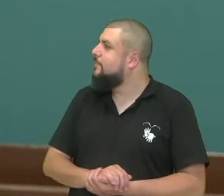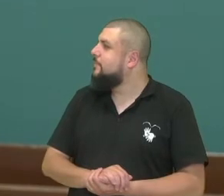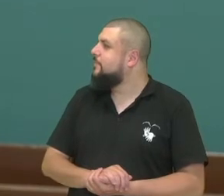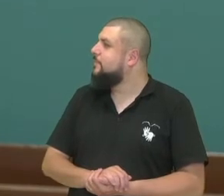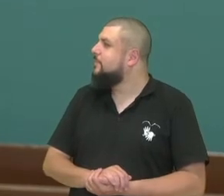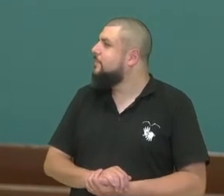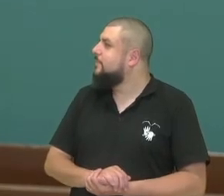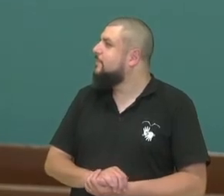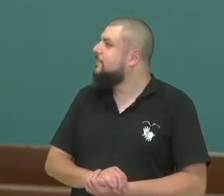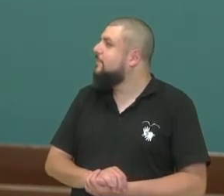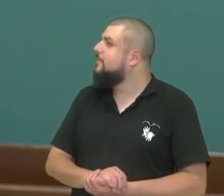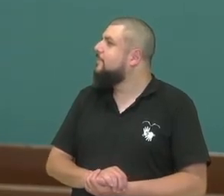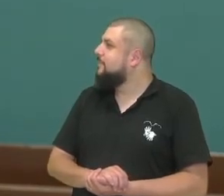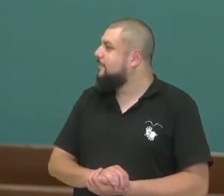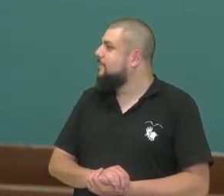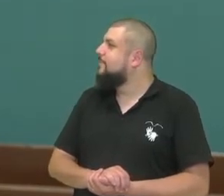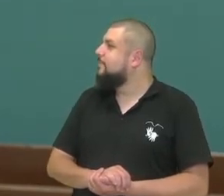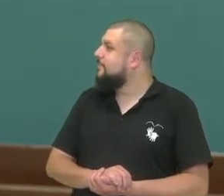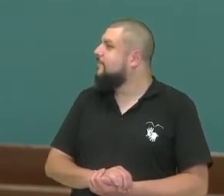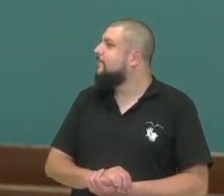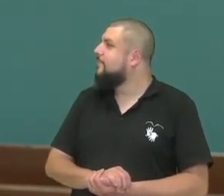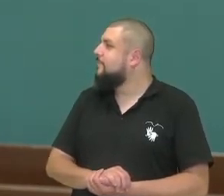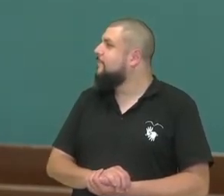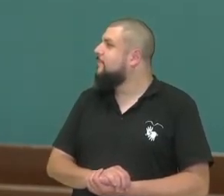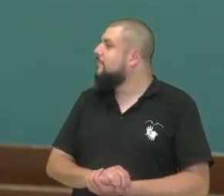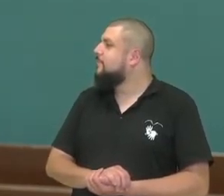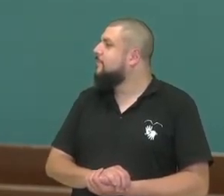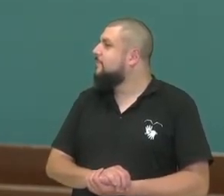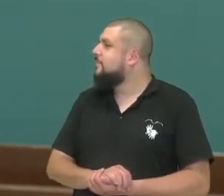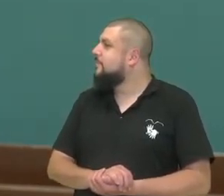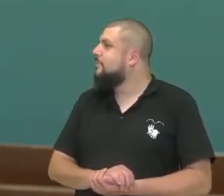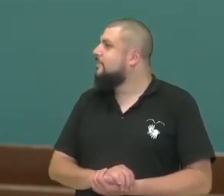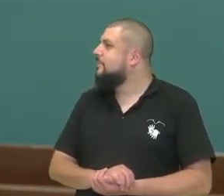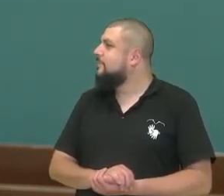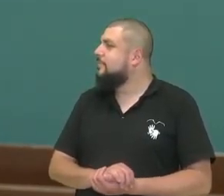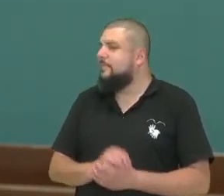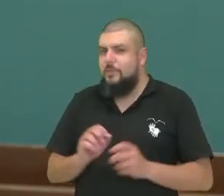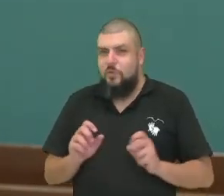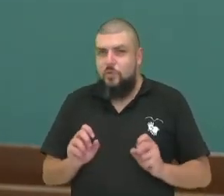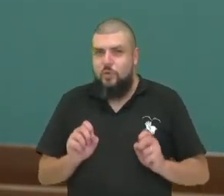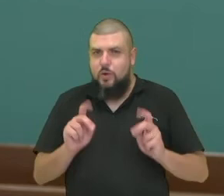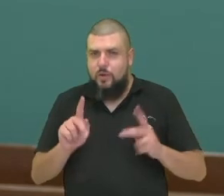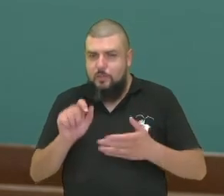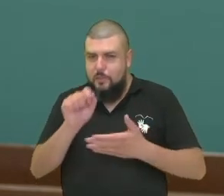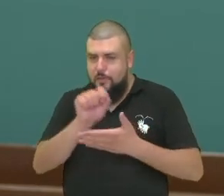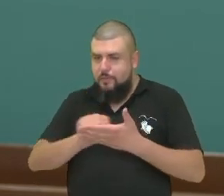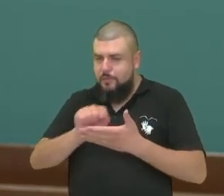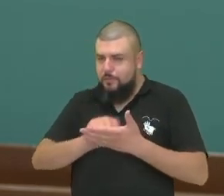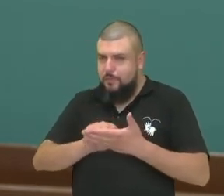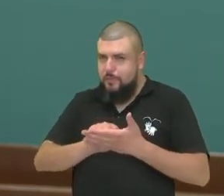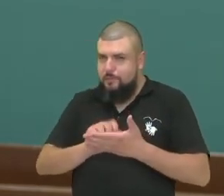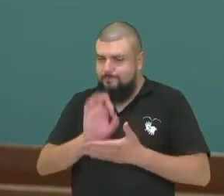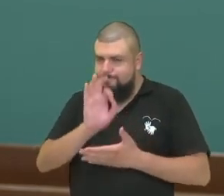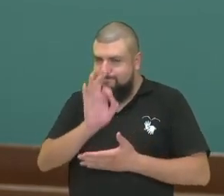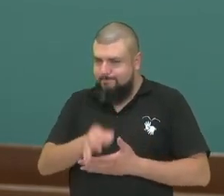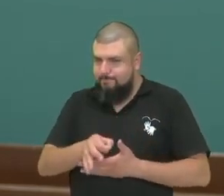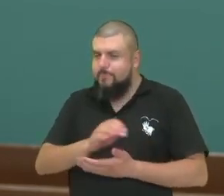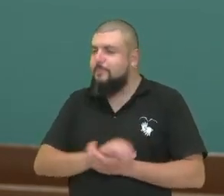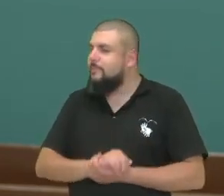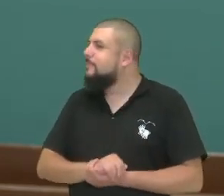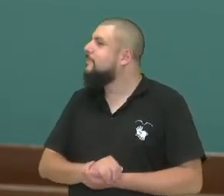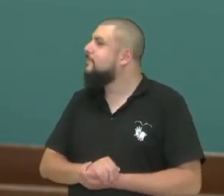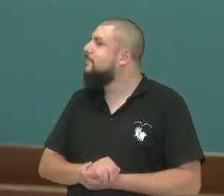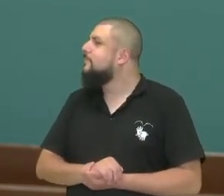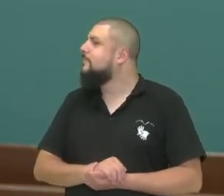de é né abertura e inclinação Tá bom você notou essas informações aí foi isso que você fez a